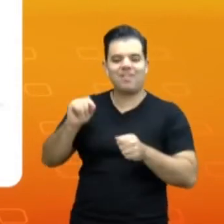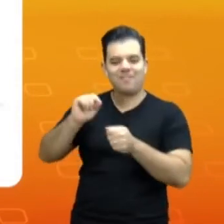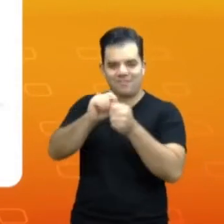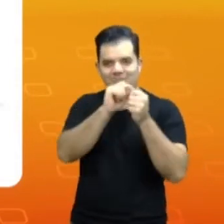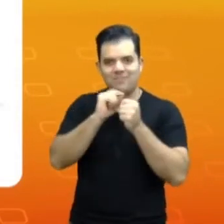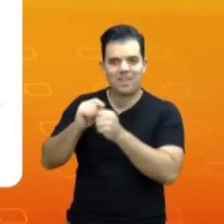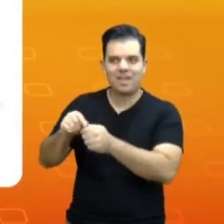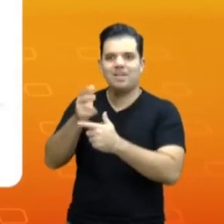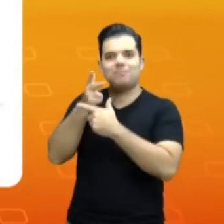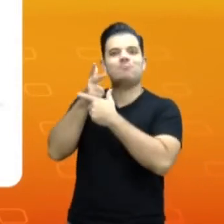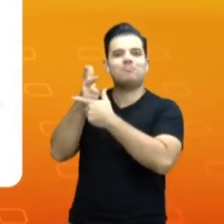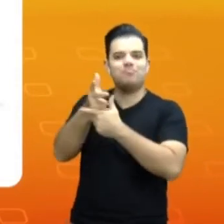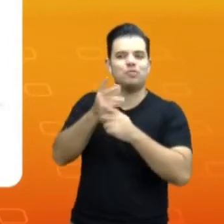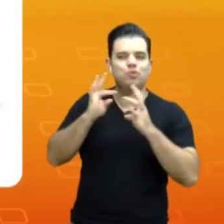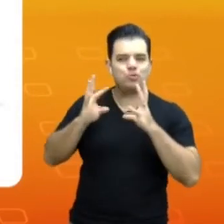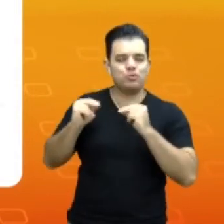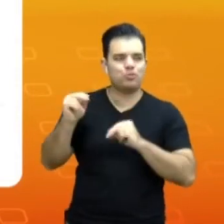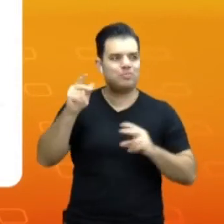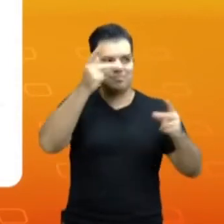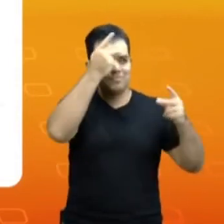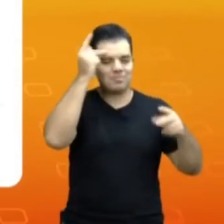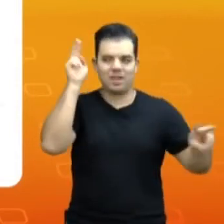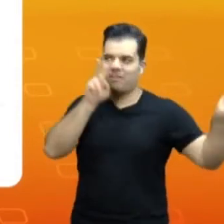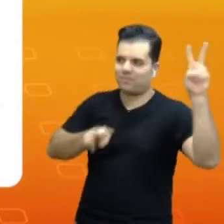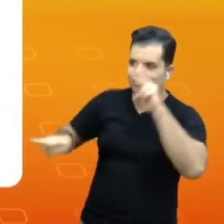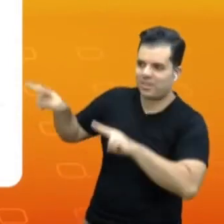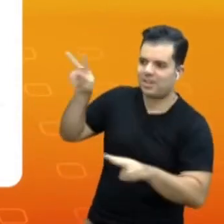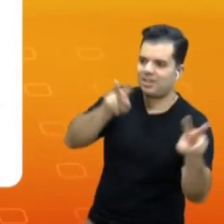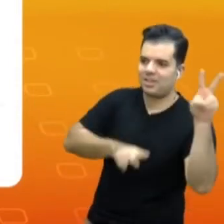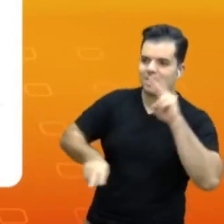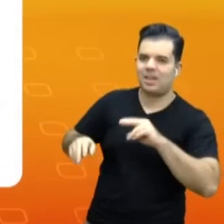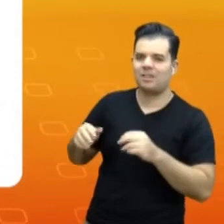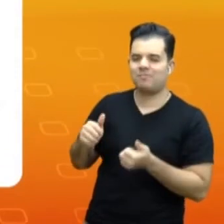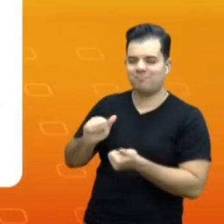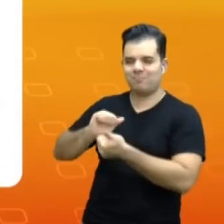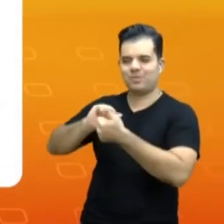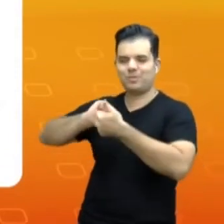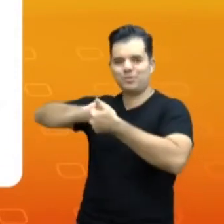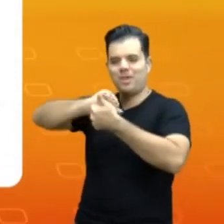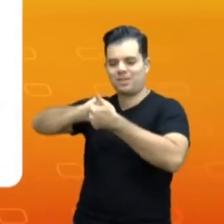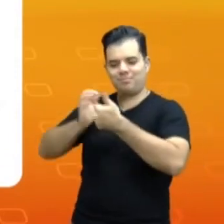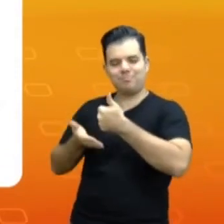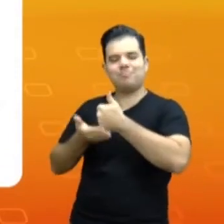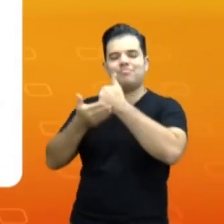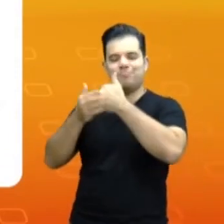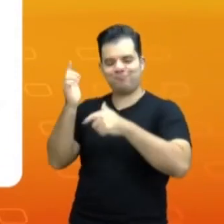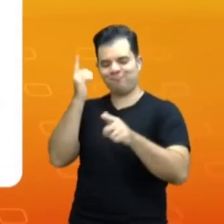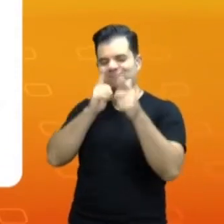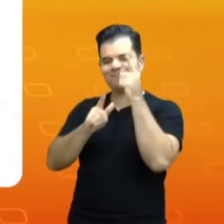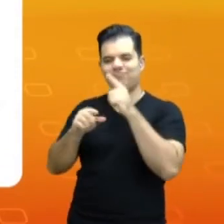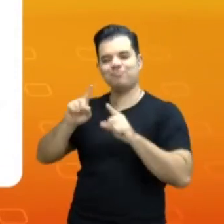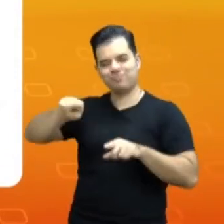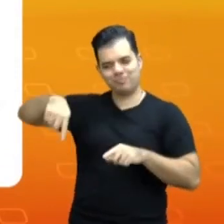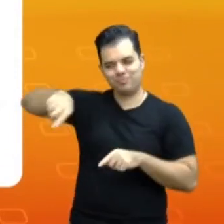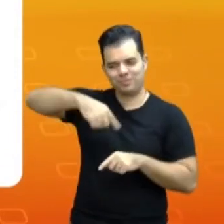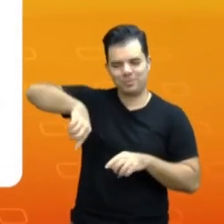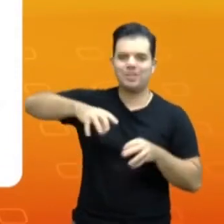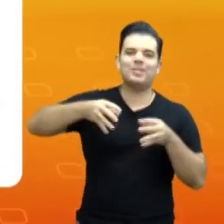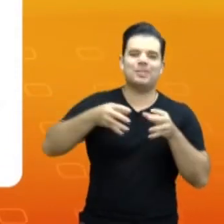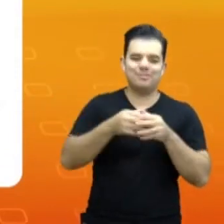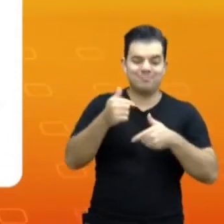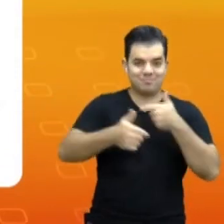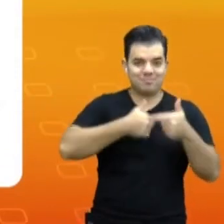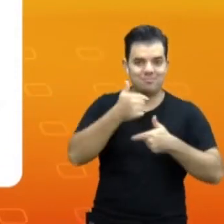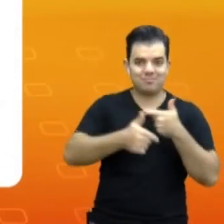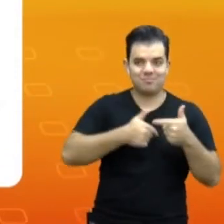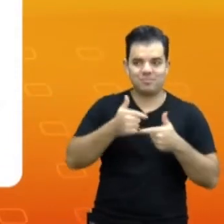e a transmissão para o público, e todo mundo viu que a gente conseguiu fazer isso com eficiência. E nós estávamos nas posições